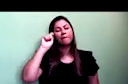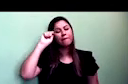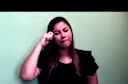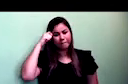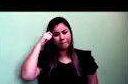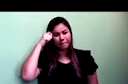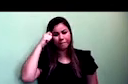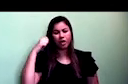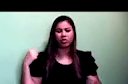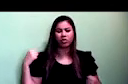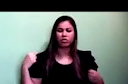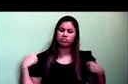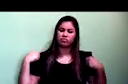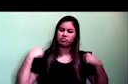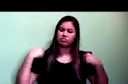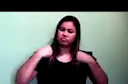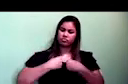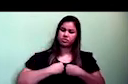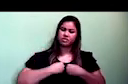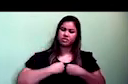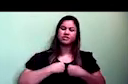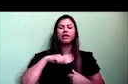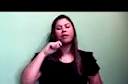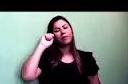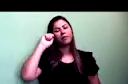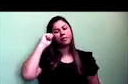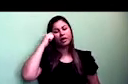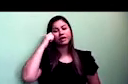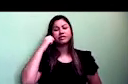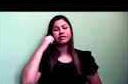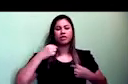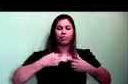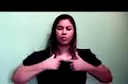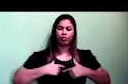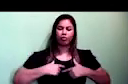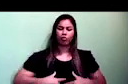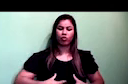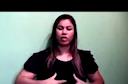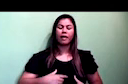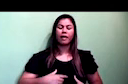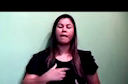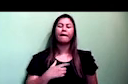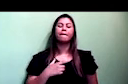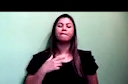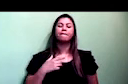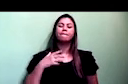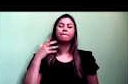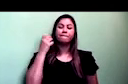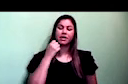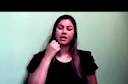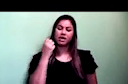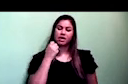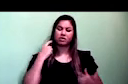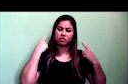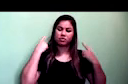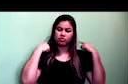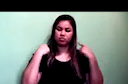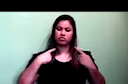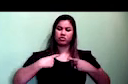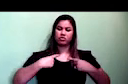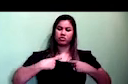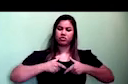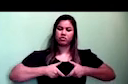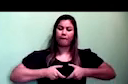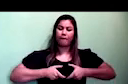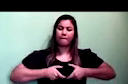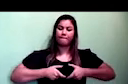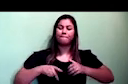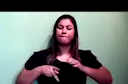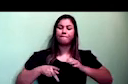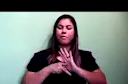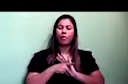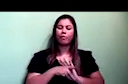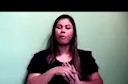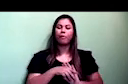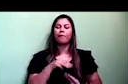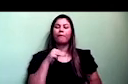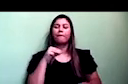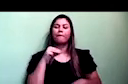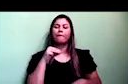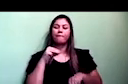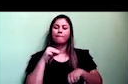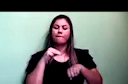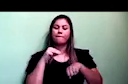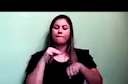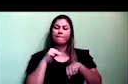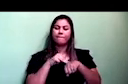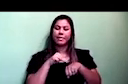um blazer preto com uma blusa branca, o crachá do Mackenzie. Ao fundo eu tenho uma parede branca, é